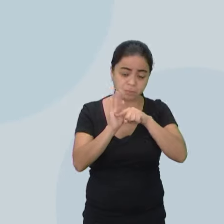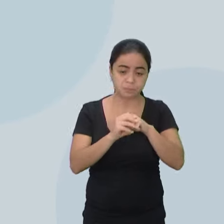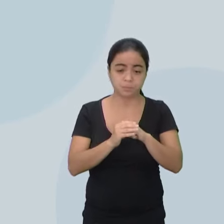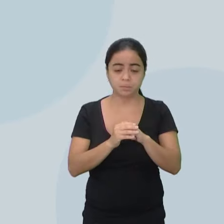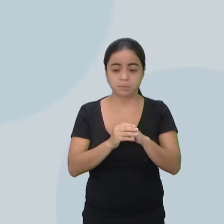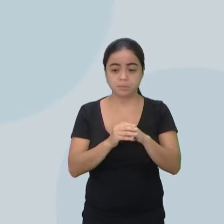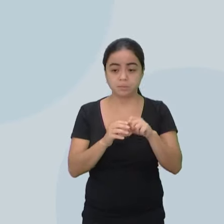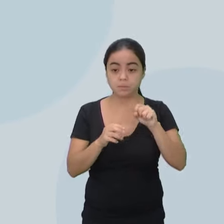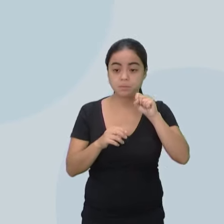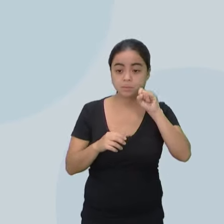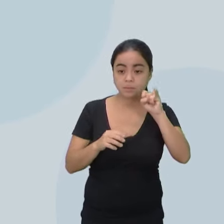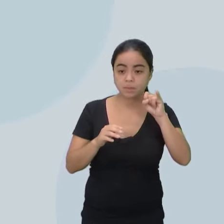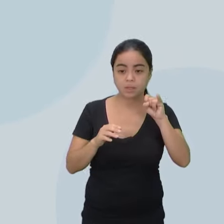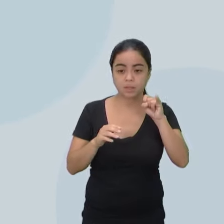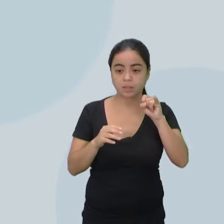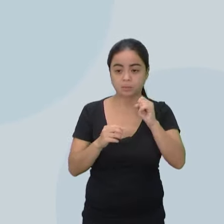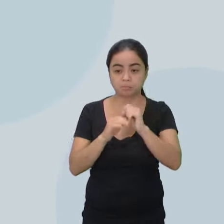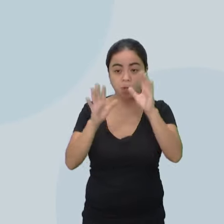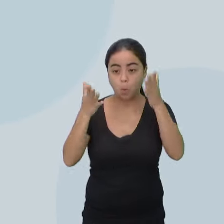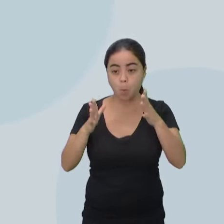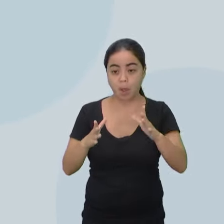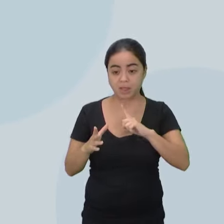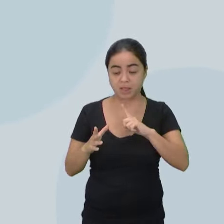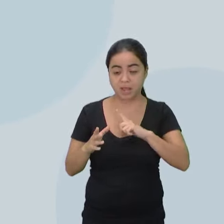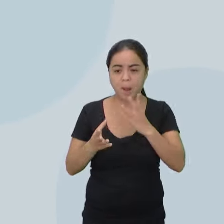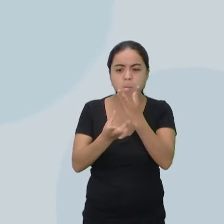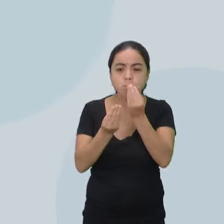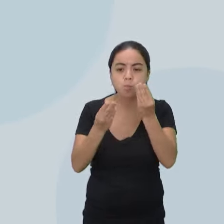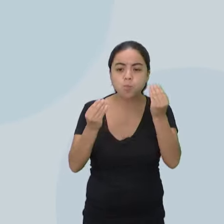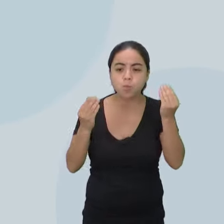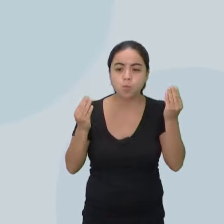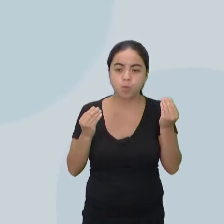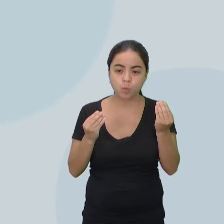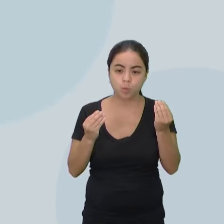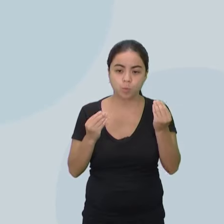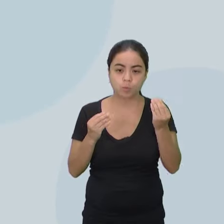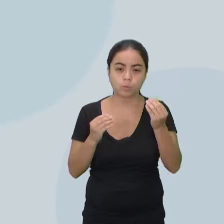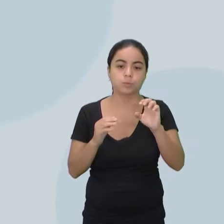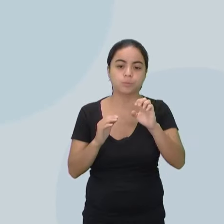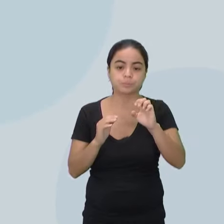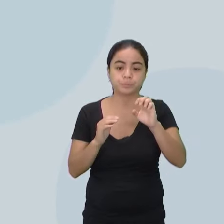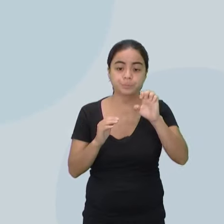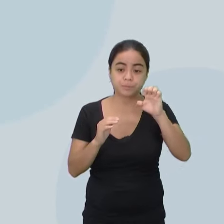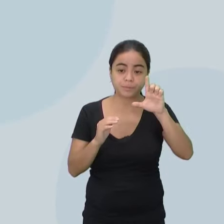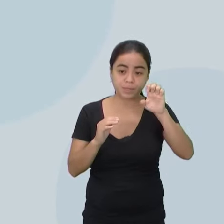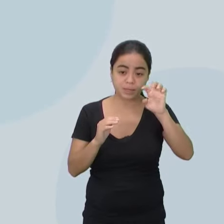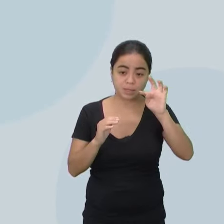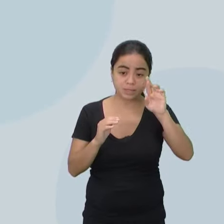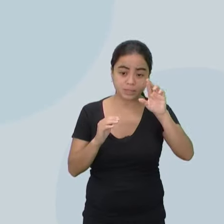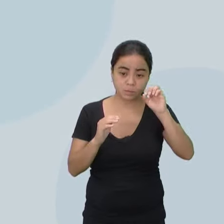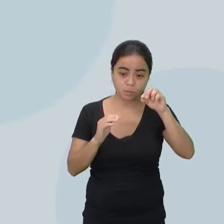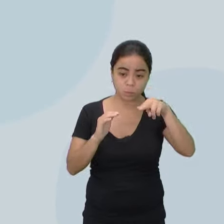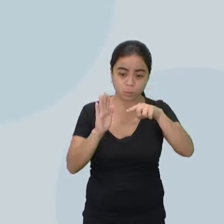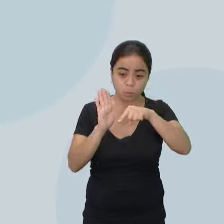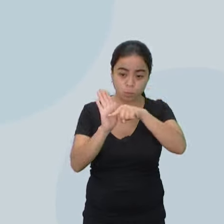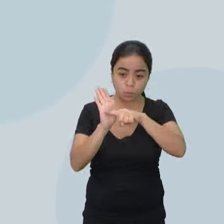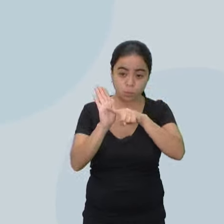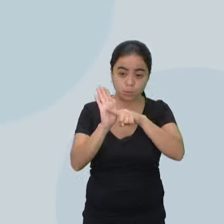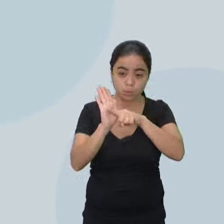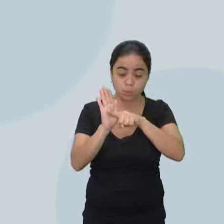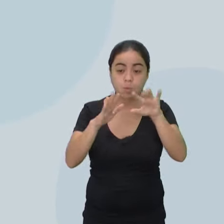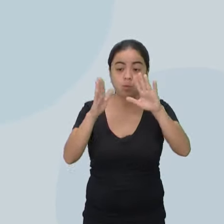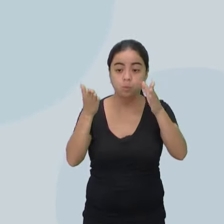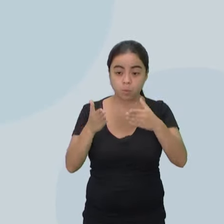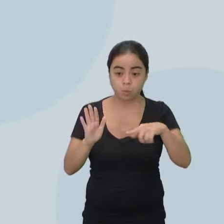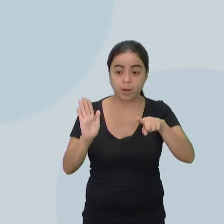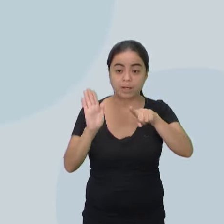corpo, quando tem elétron sobrando, né? A gente fala que ele está negativo ou faltando. Quando ele tem diferença de elétrons aí no